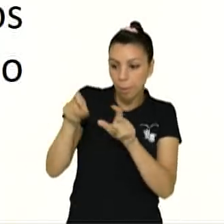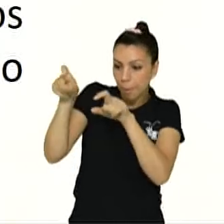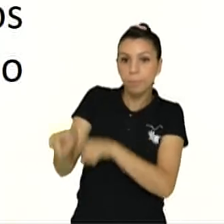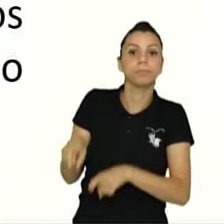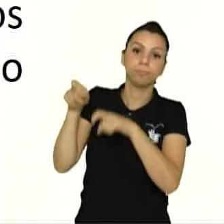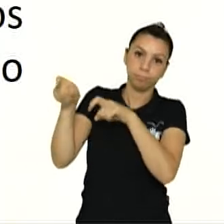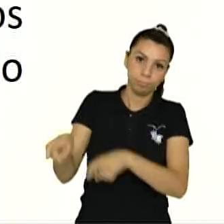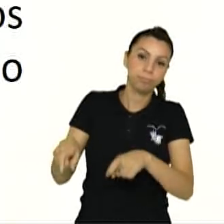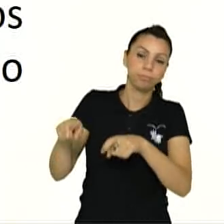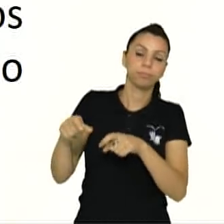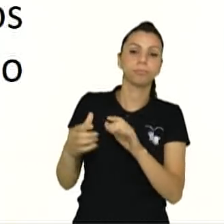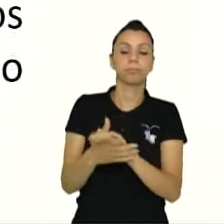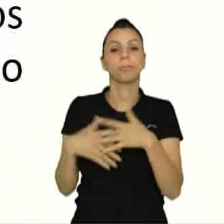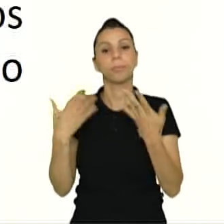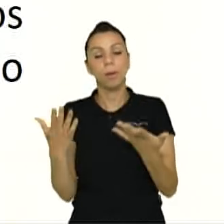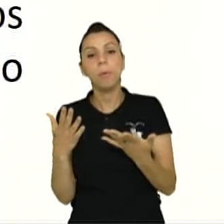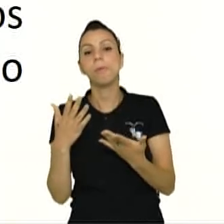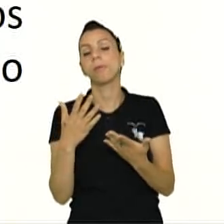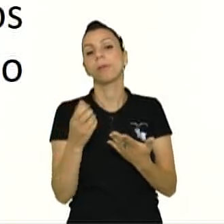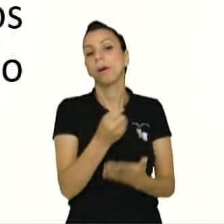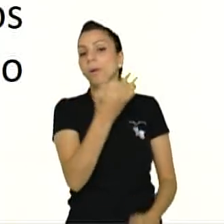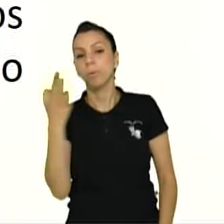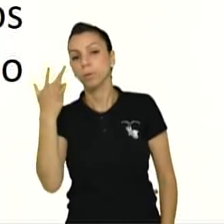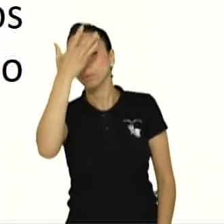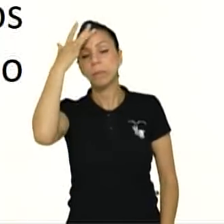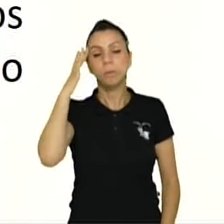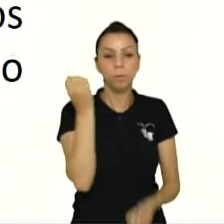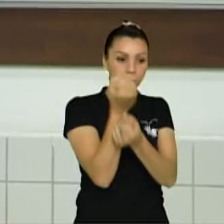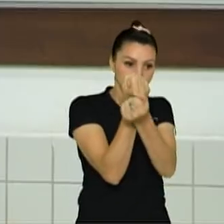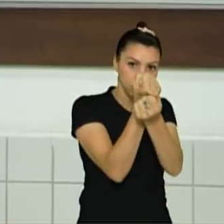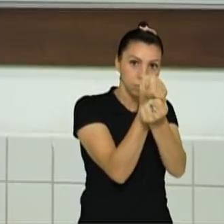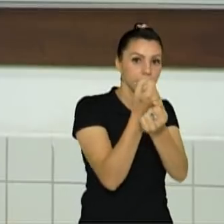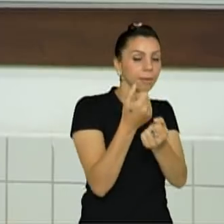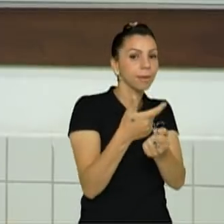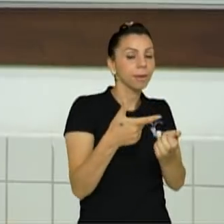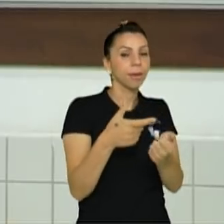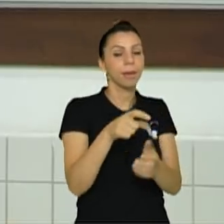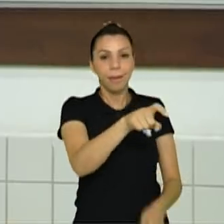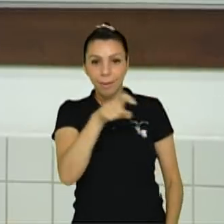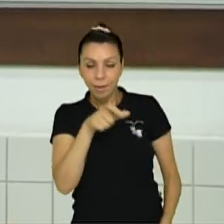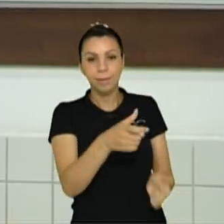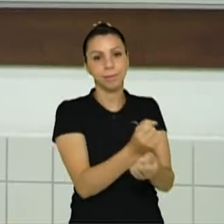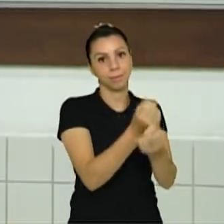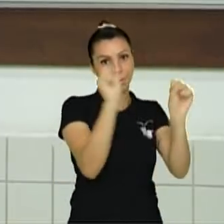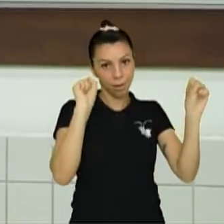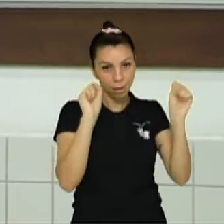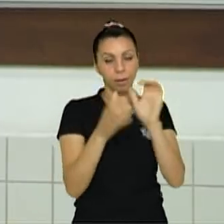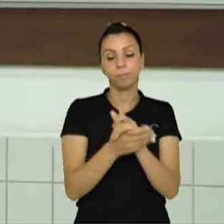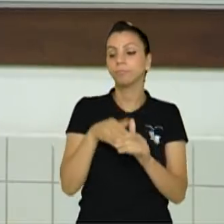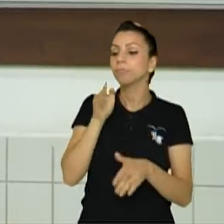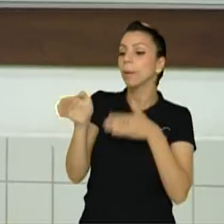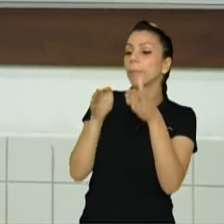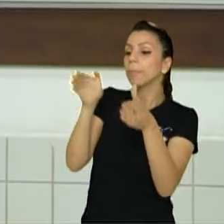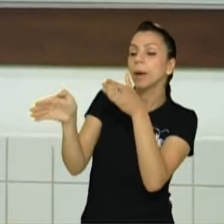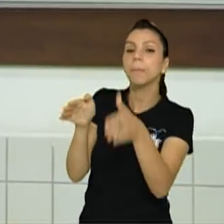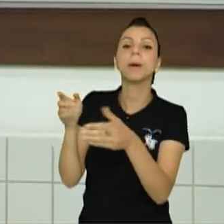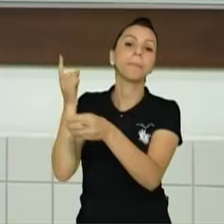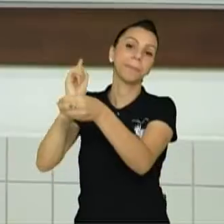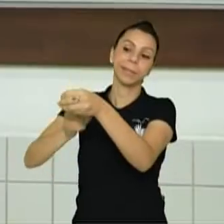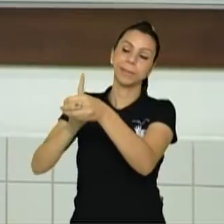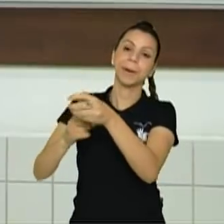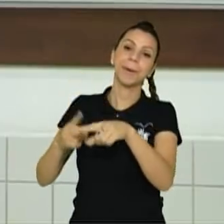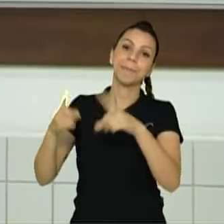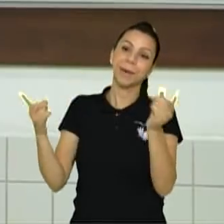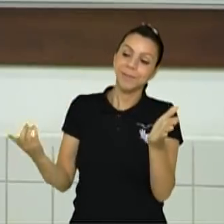campo. Alguns então decidem ir para as cidades, tá? Algumas das capitais, inclusive, naquela época, mas chegando